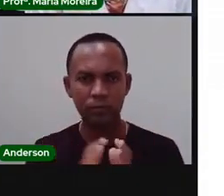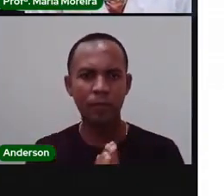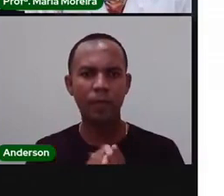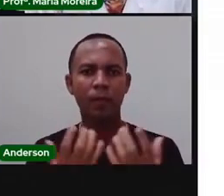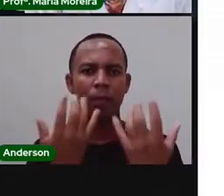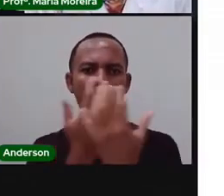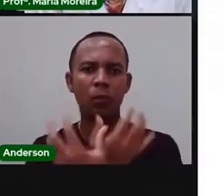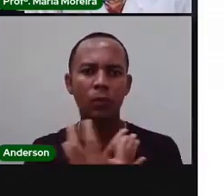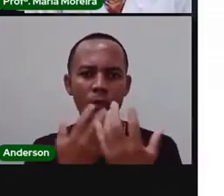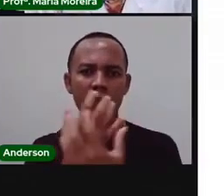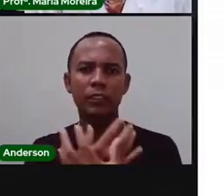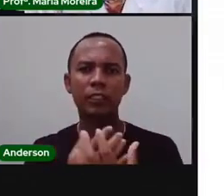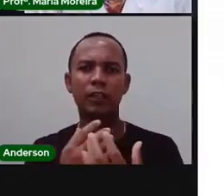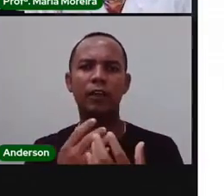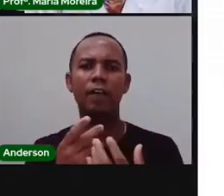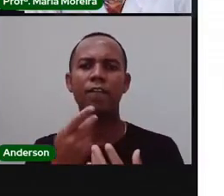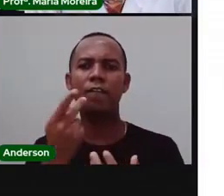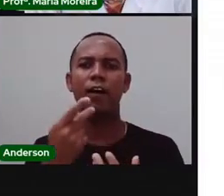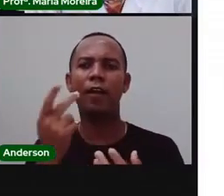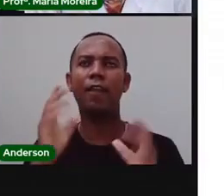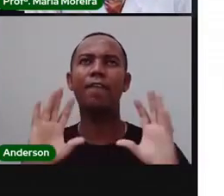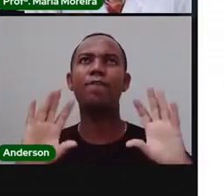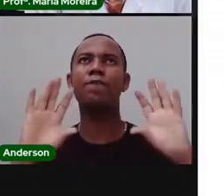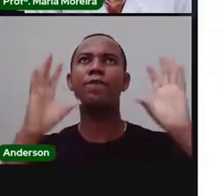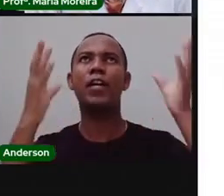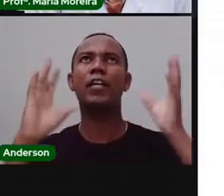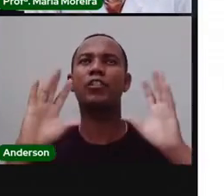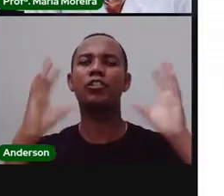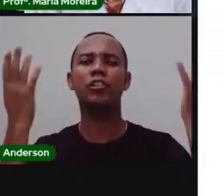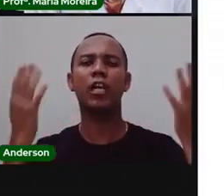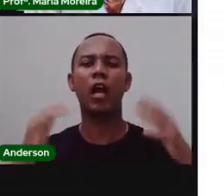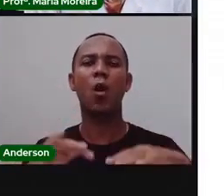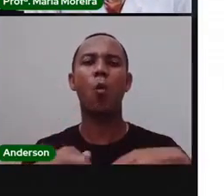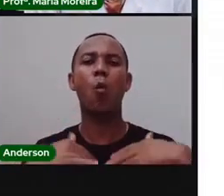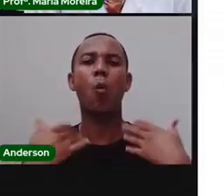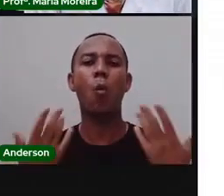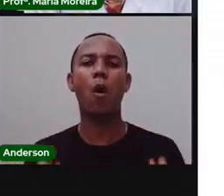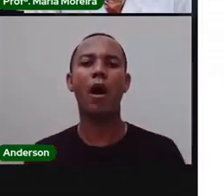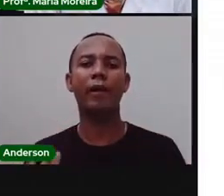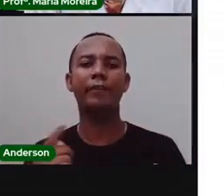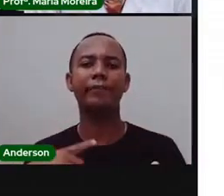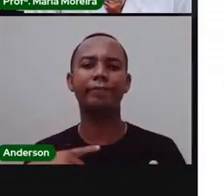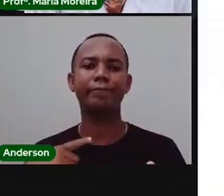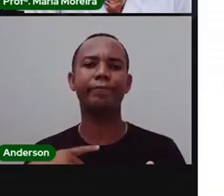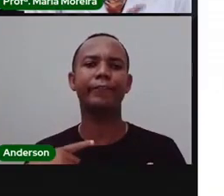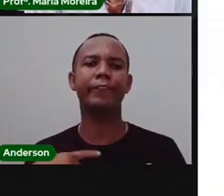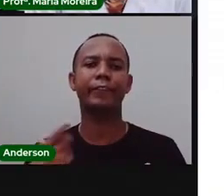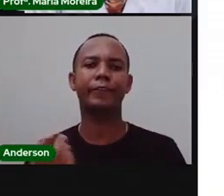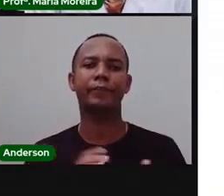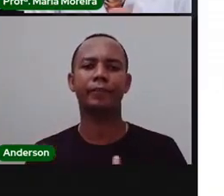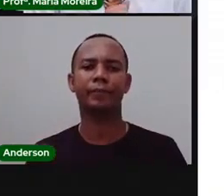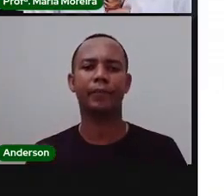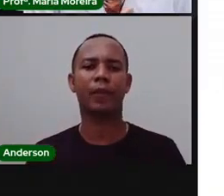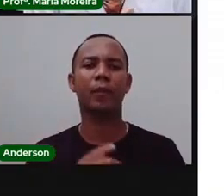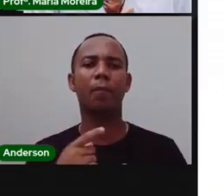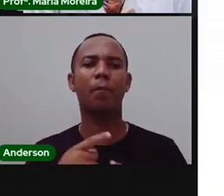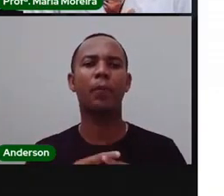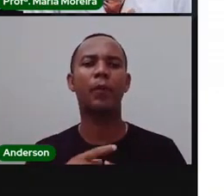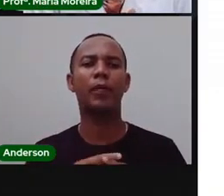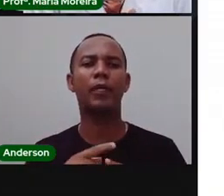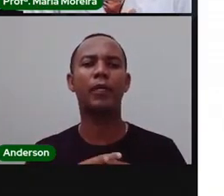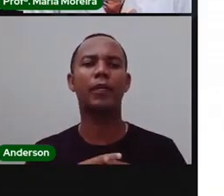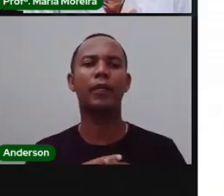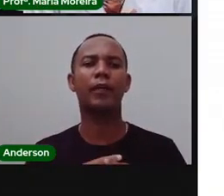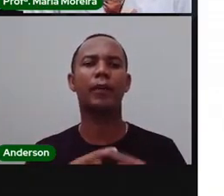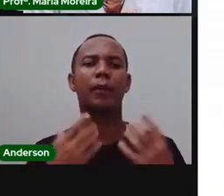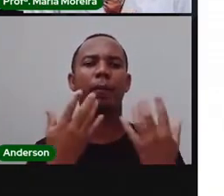fala de algumas festas tradicionais da nossa cidade. Quais são elas? Por que será que a